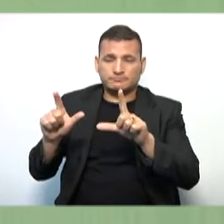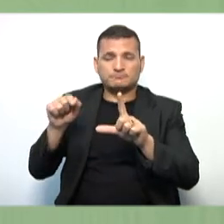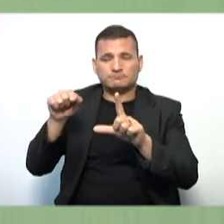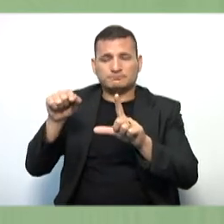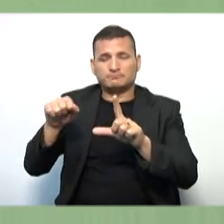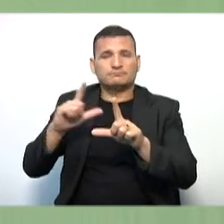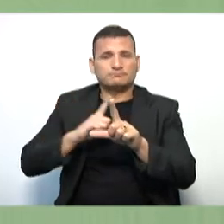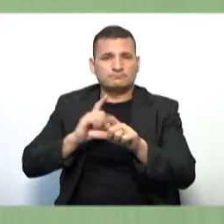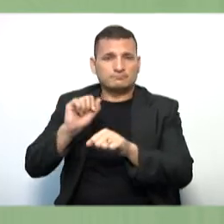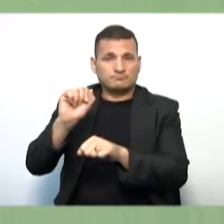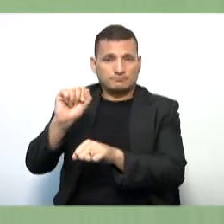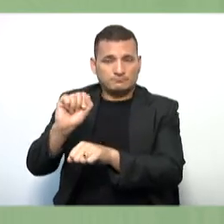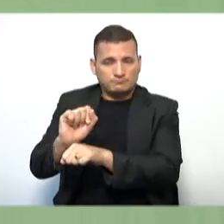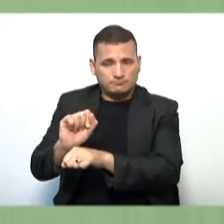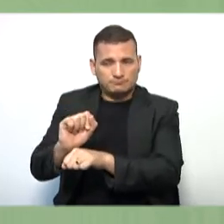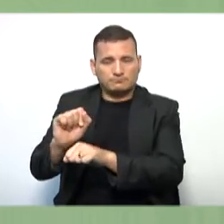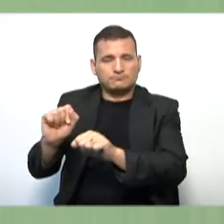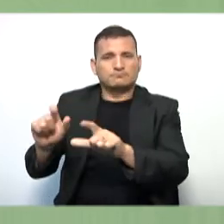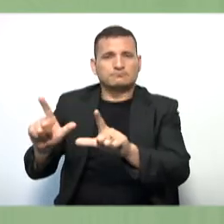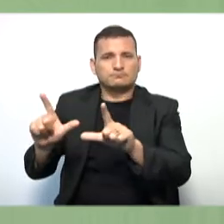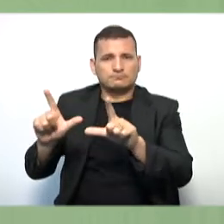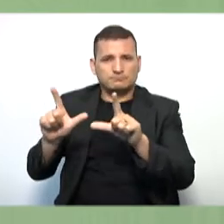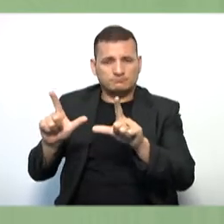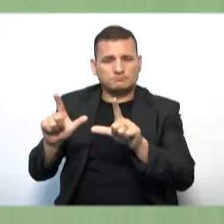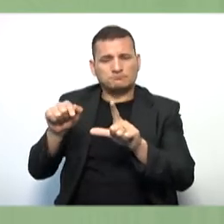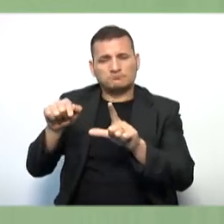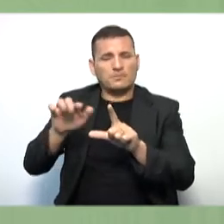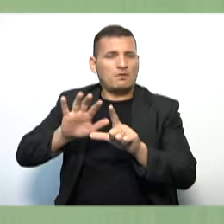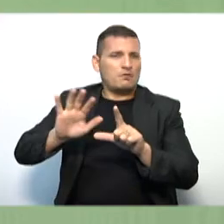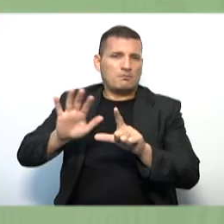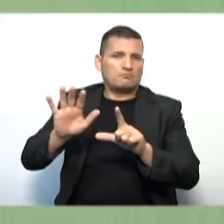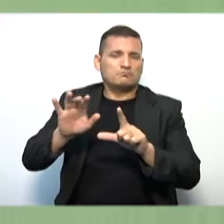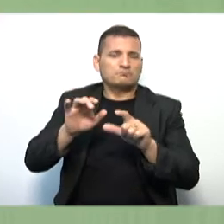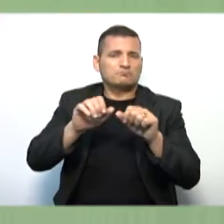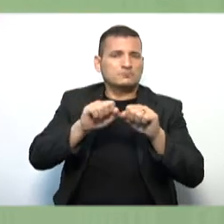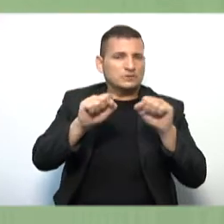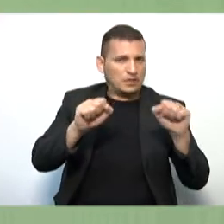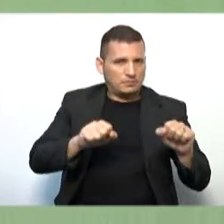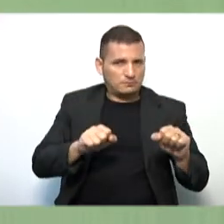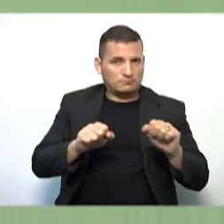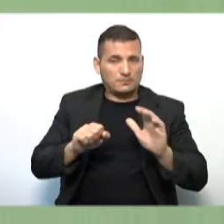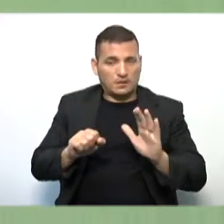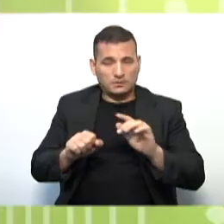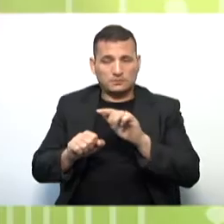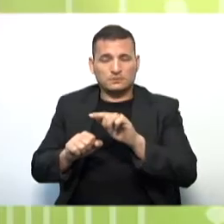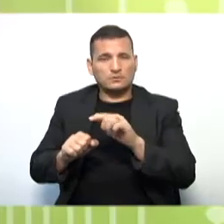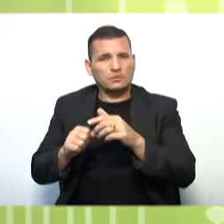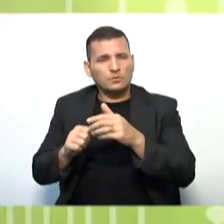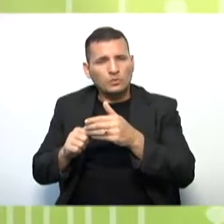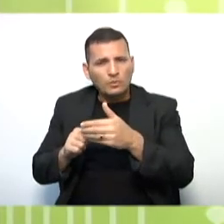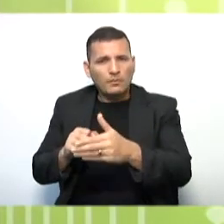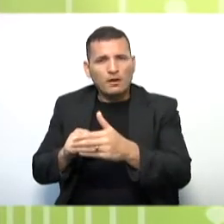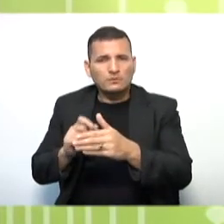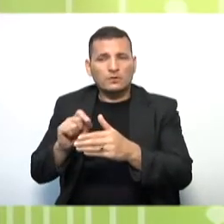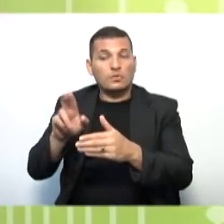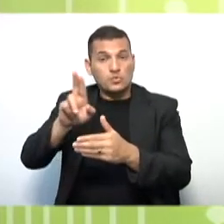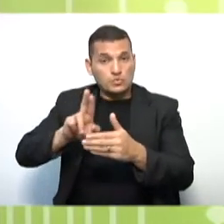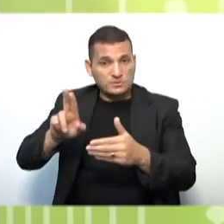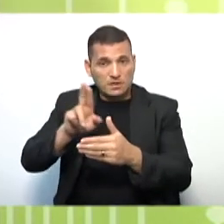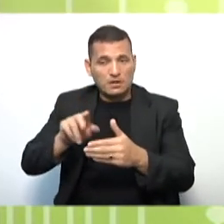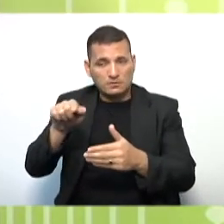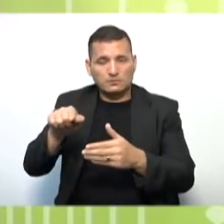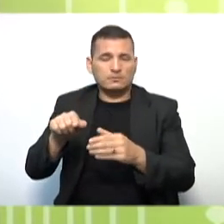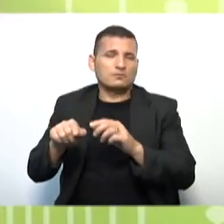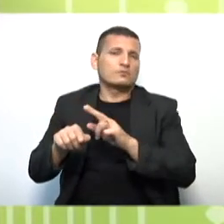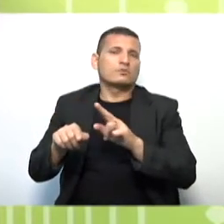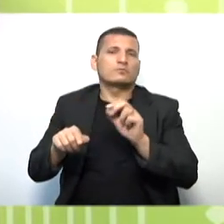parado lá no nosso computador, ele é um software, ok. Mas quando ele passa a ser executado, então ele é